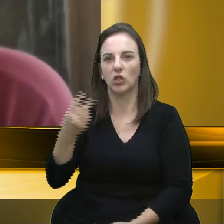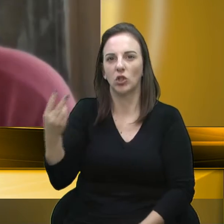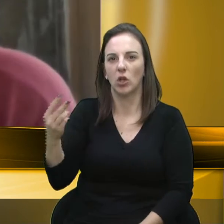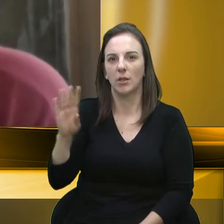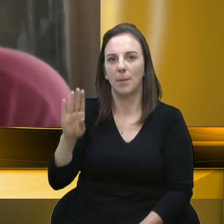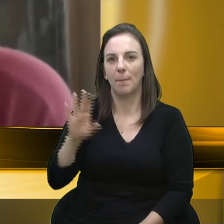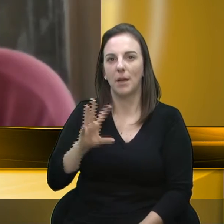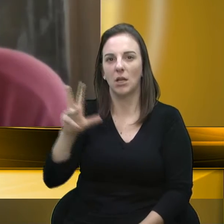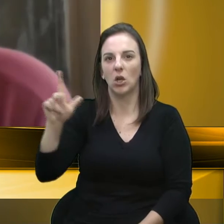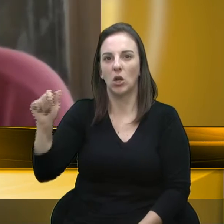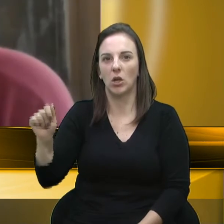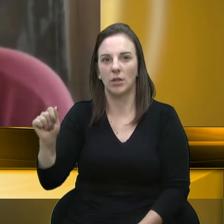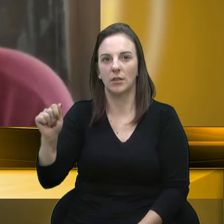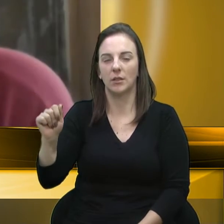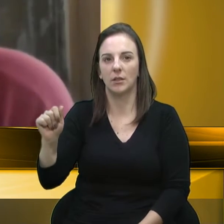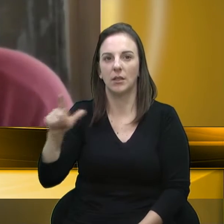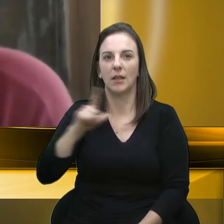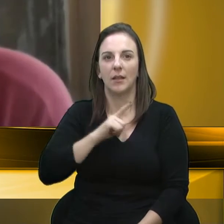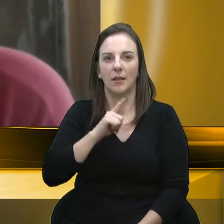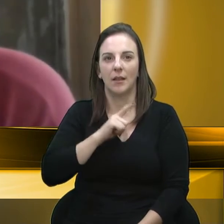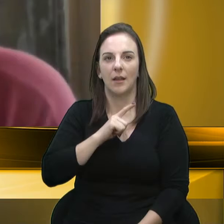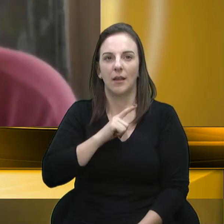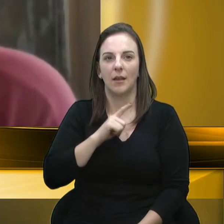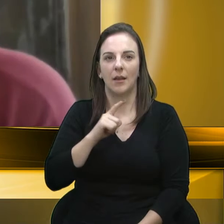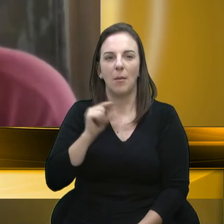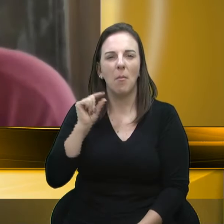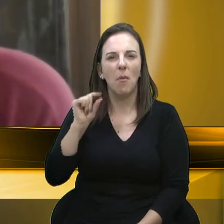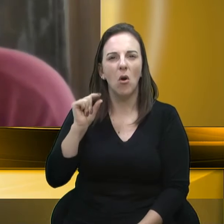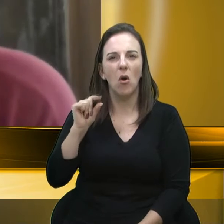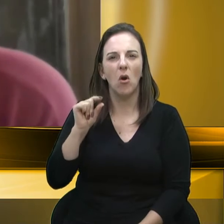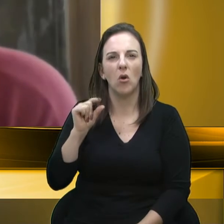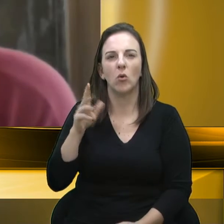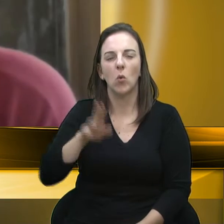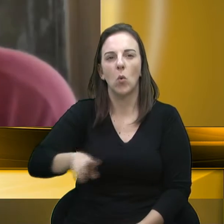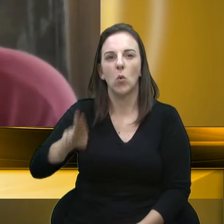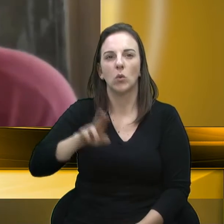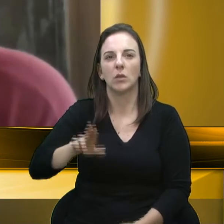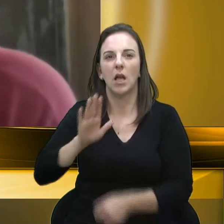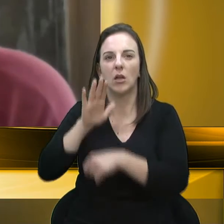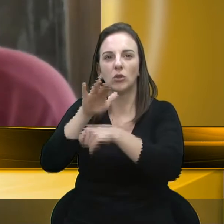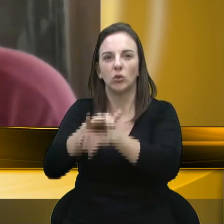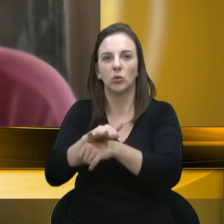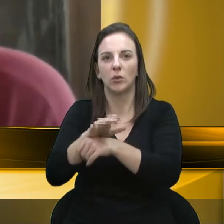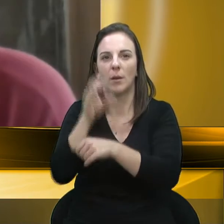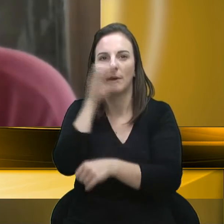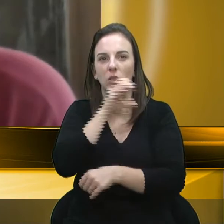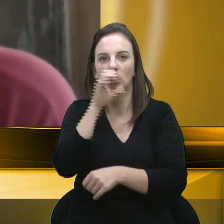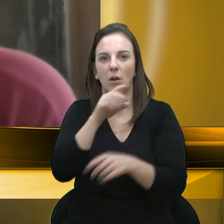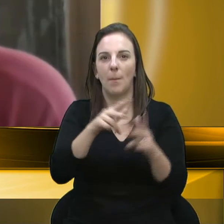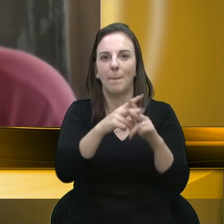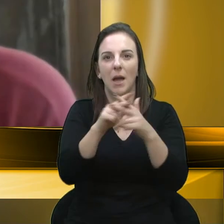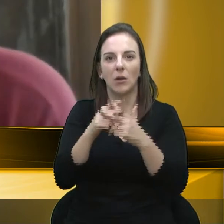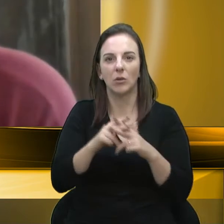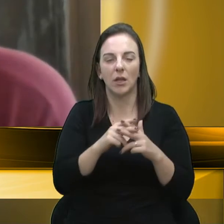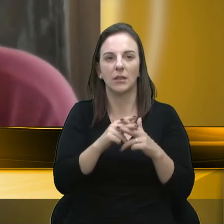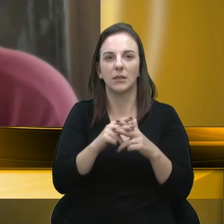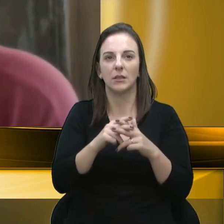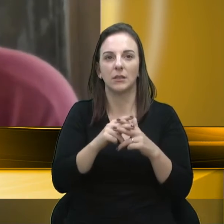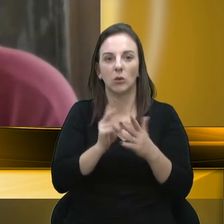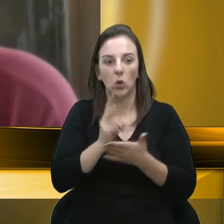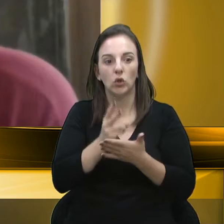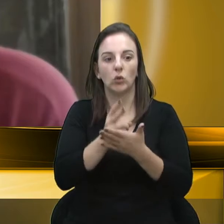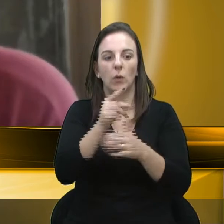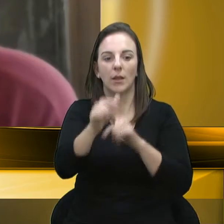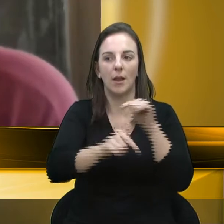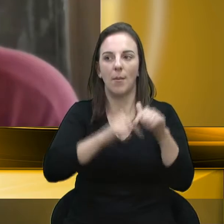bilhões desembolsados no Programa de Auxílio Emergencial e Manutenção de Emprego no ano de 2020. Impressiona, e aí